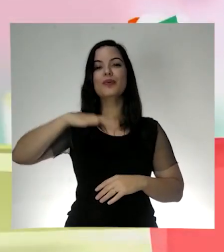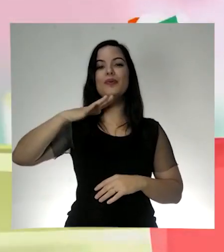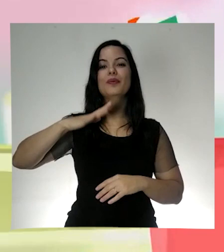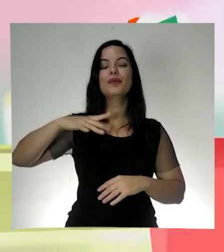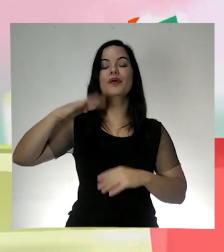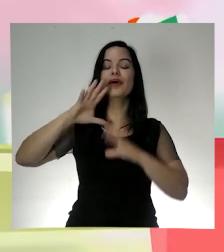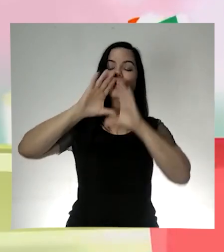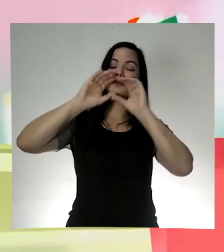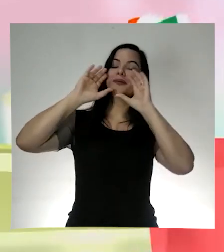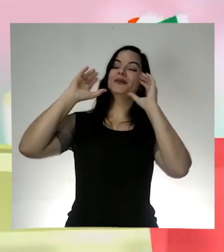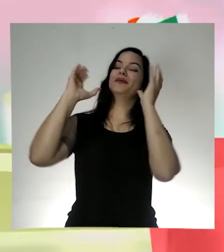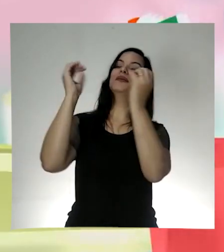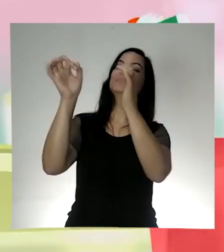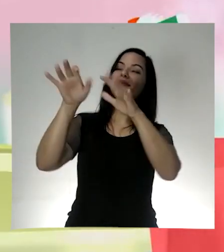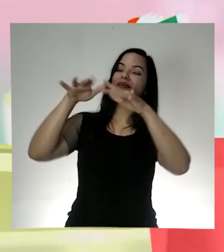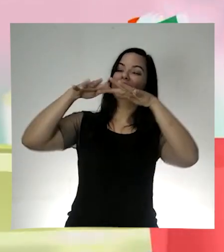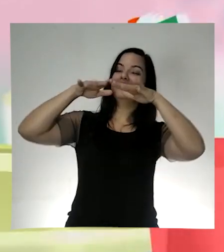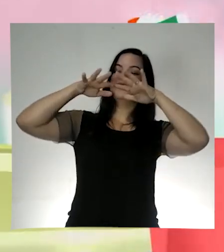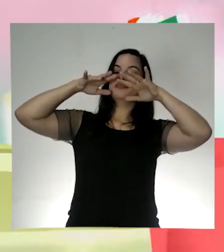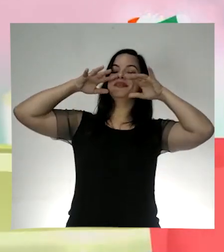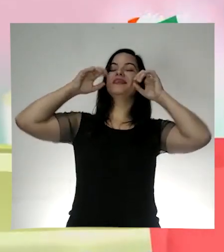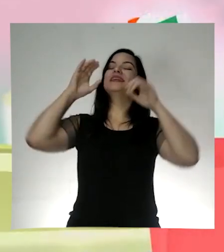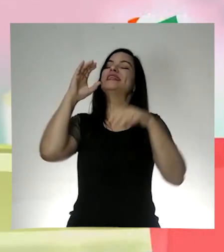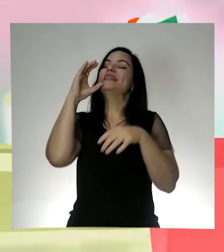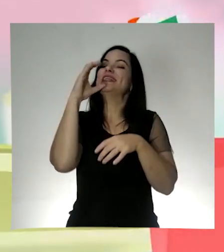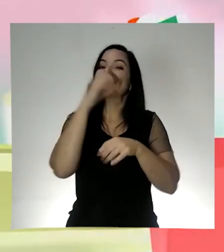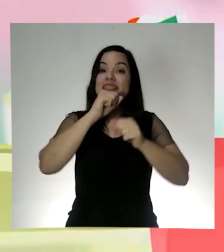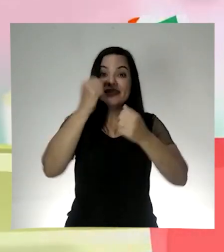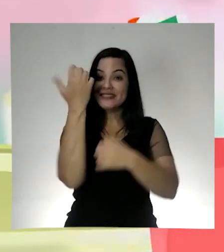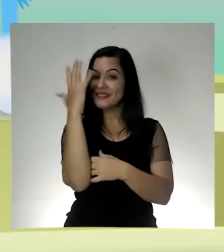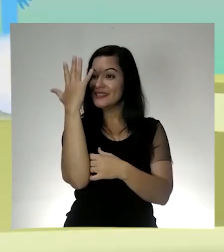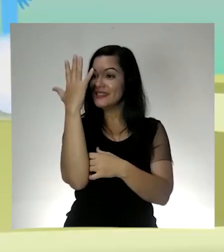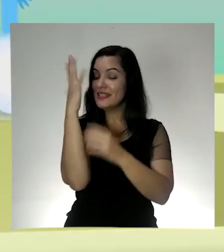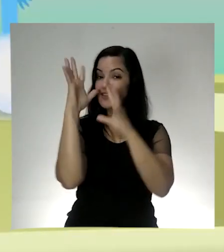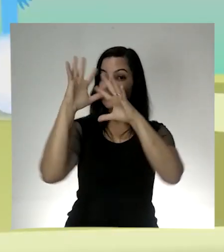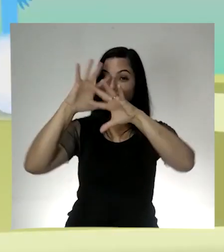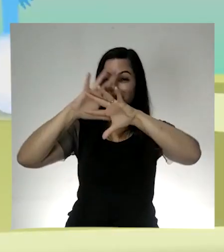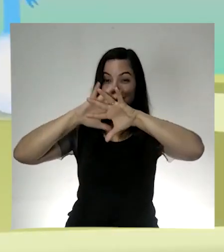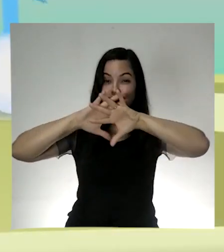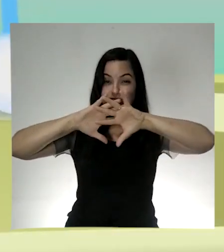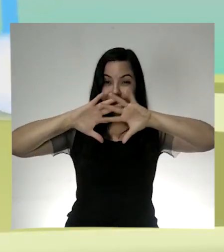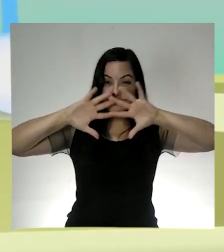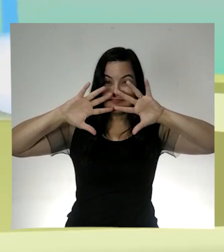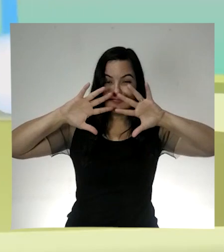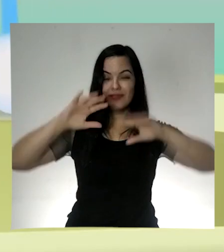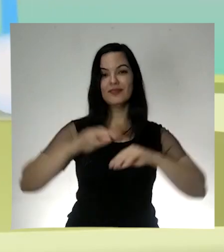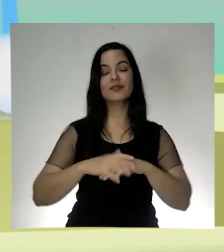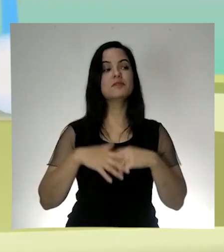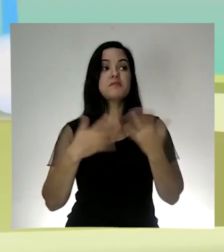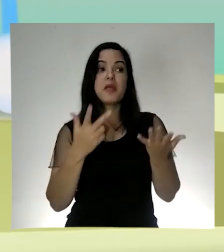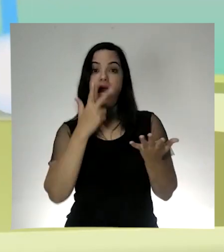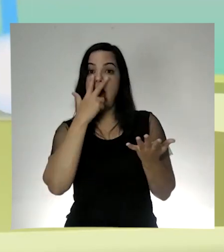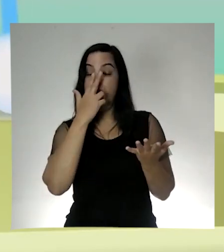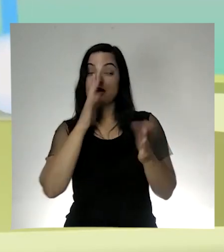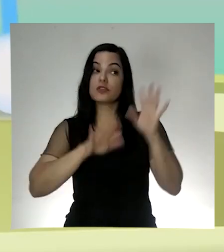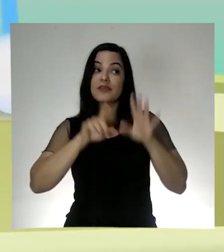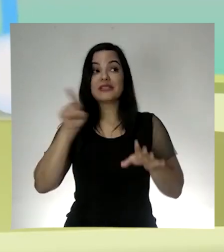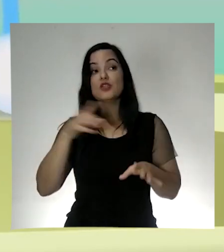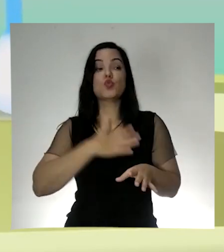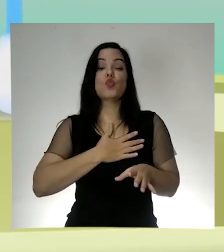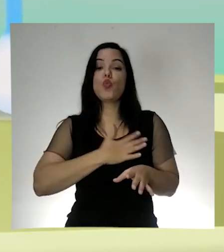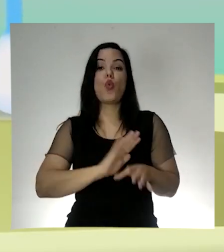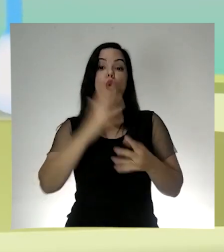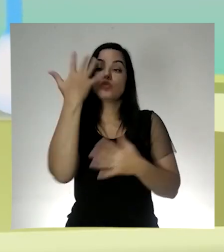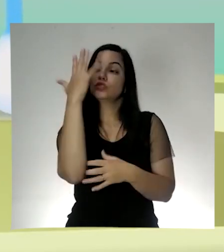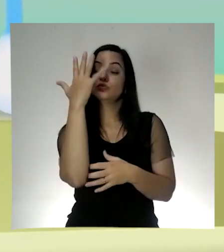É a nuvem quentinha que faz o espelho ficar embaçado. E pelo jeito elas não gostam do espelho gelado.